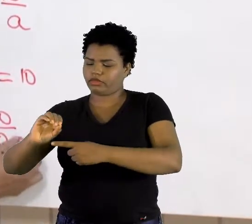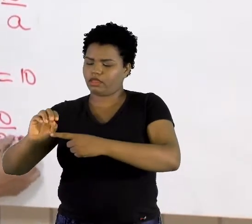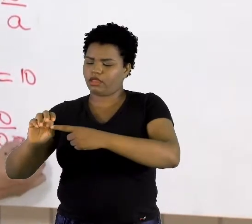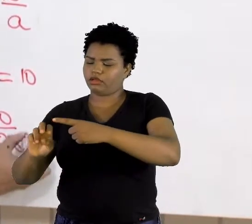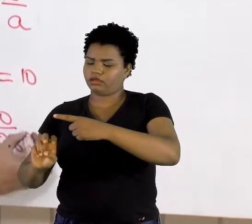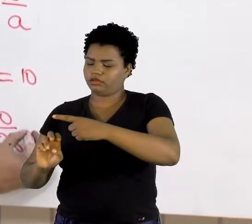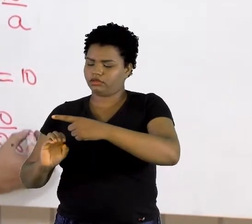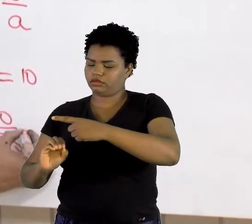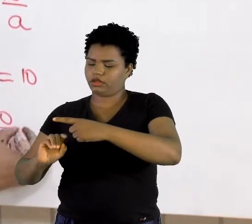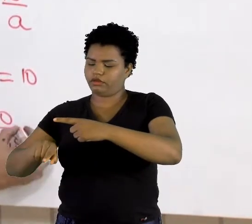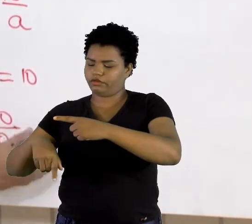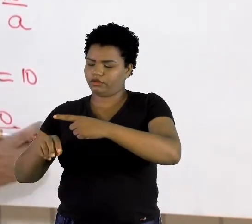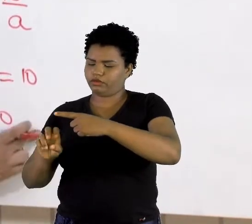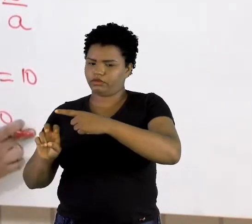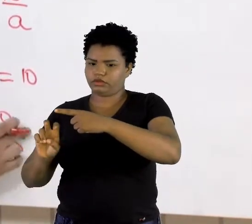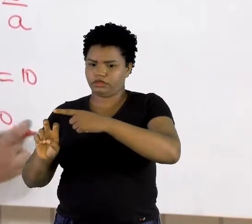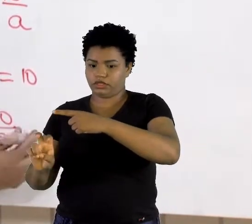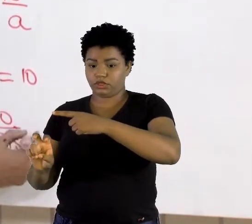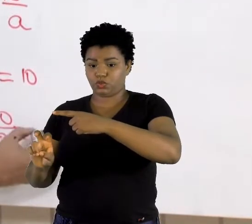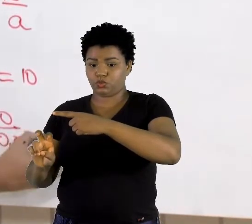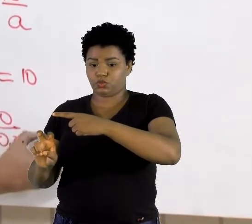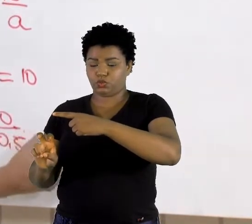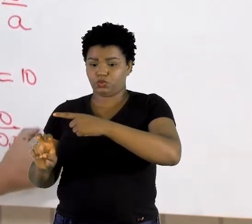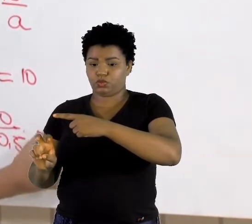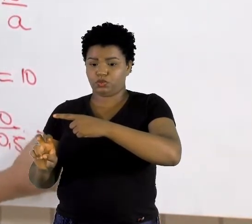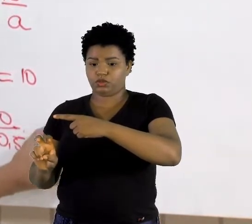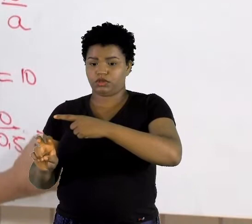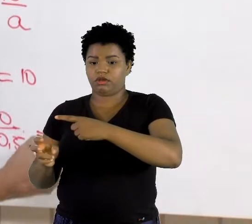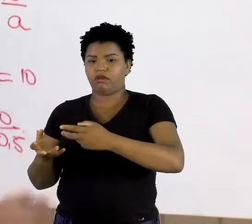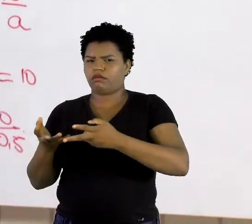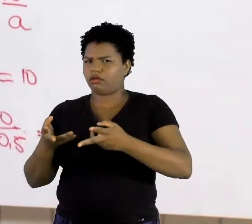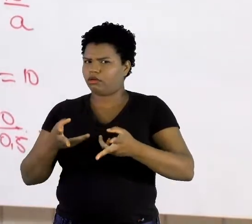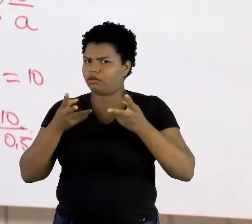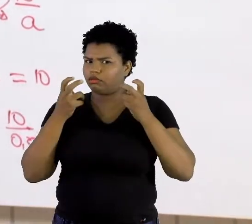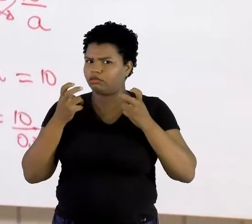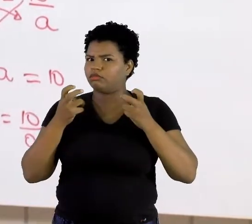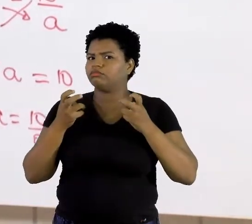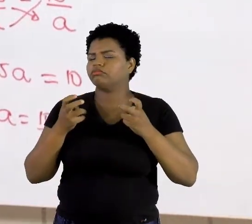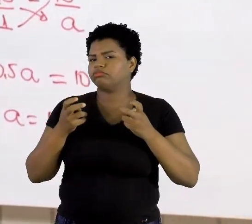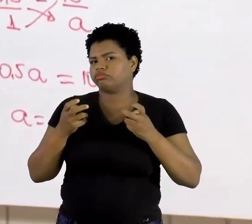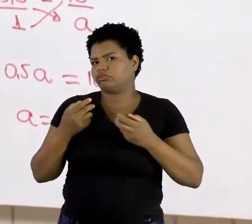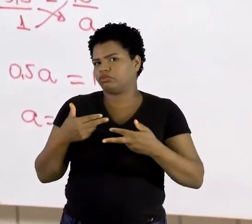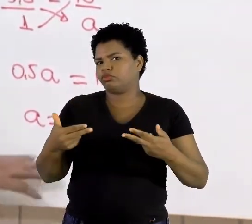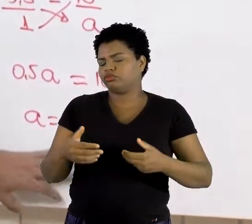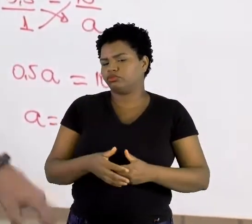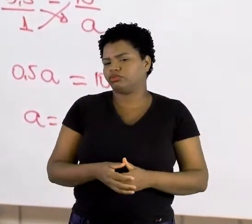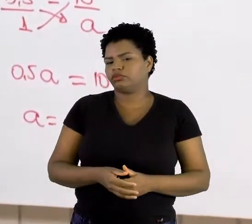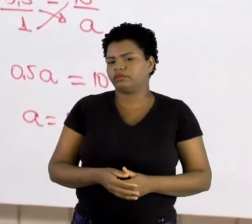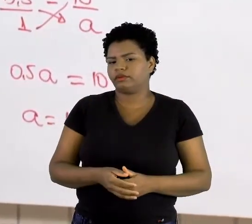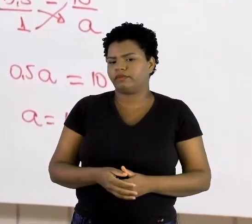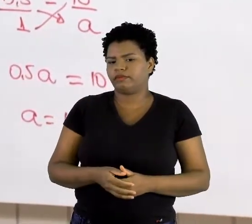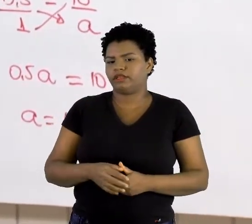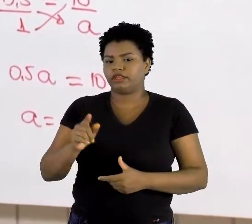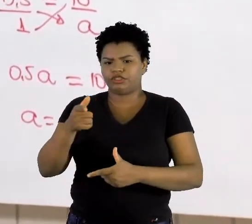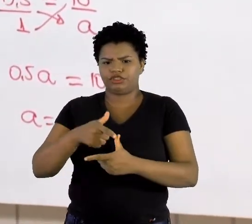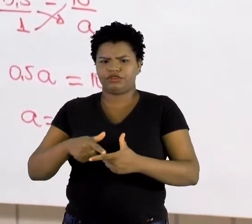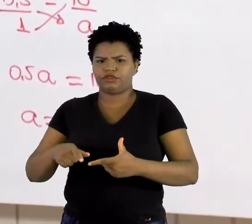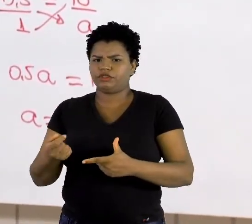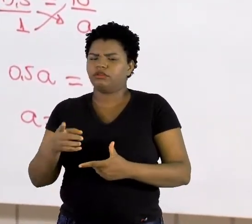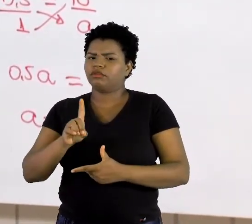5 décimos. Aqui eu quero chamar a atenção de vocês para uma coisa. Divisão de